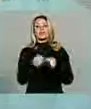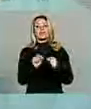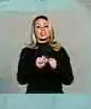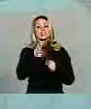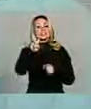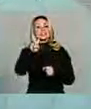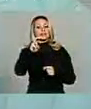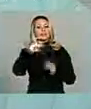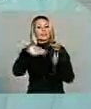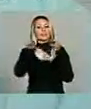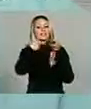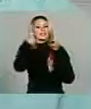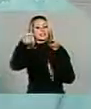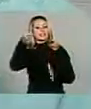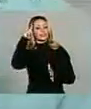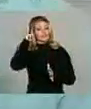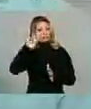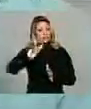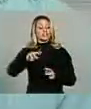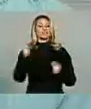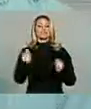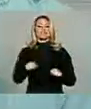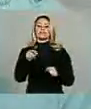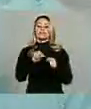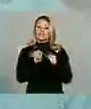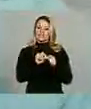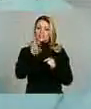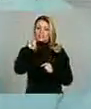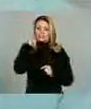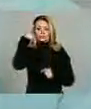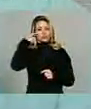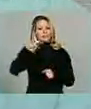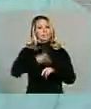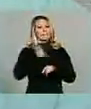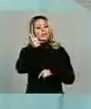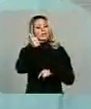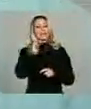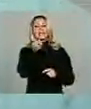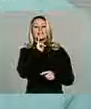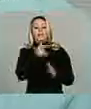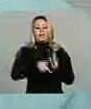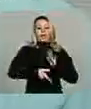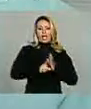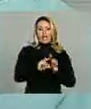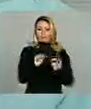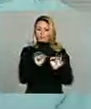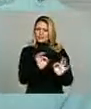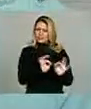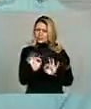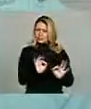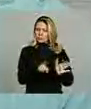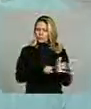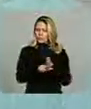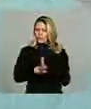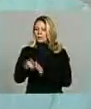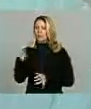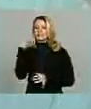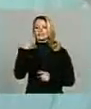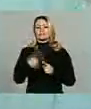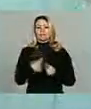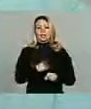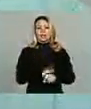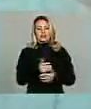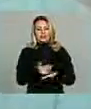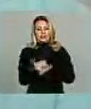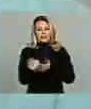a 7 dias. Se você conseguir fazer com 5 dias é o melhor. Como eu falei, a precocidade no diagnóstico é super importante, porque a partir do momento que